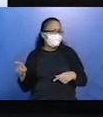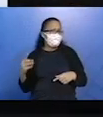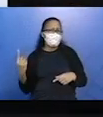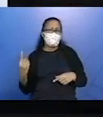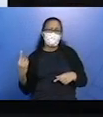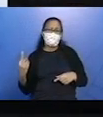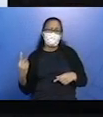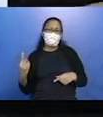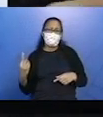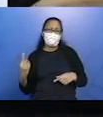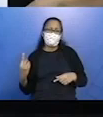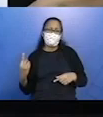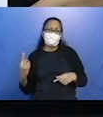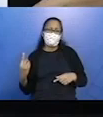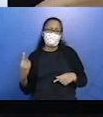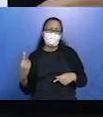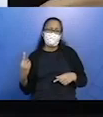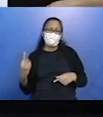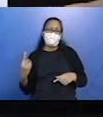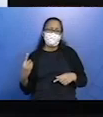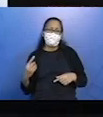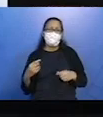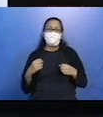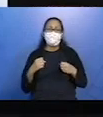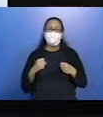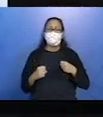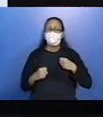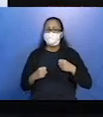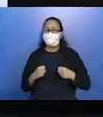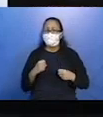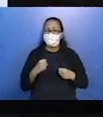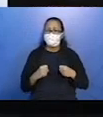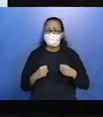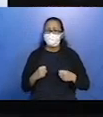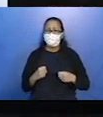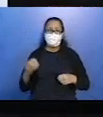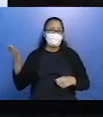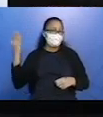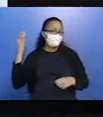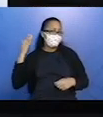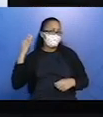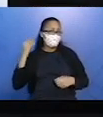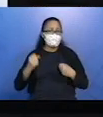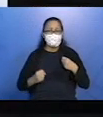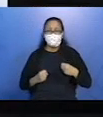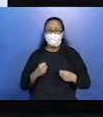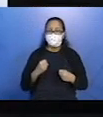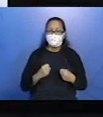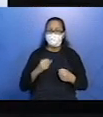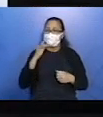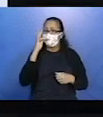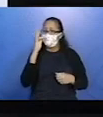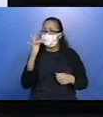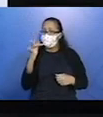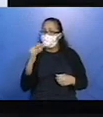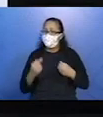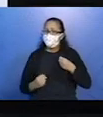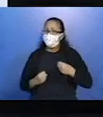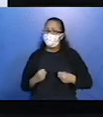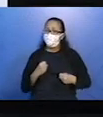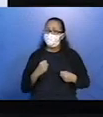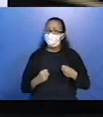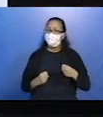professora? Ele corre, ele correu, ele